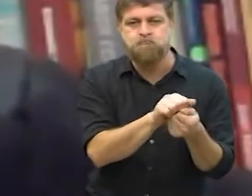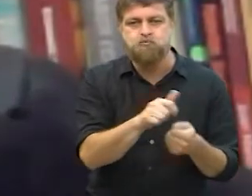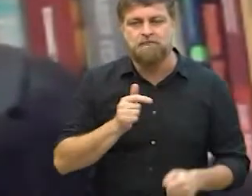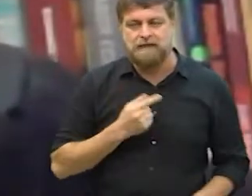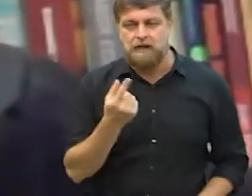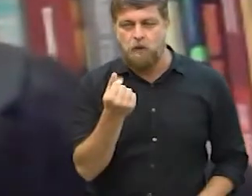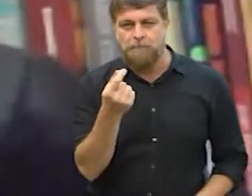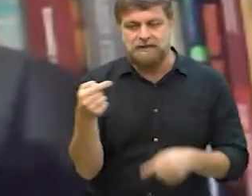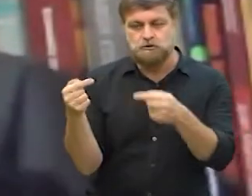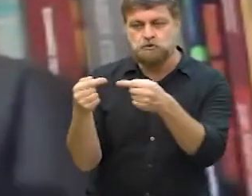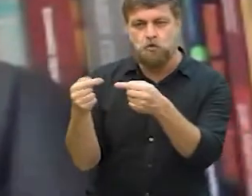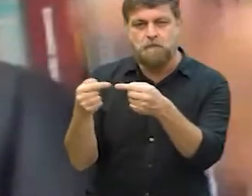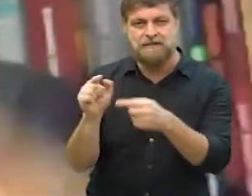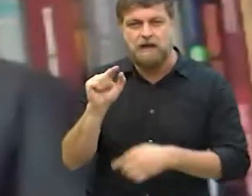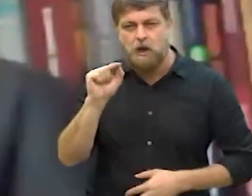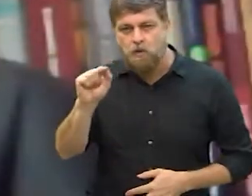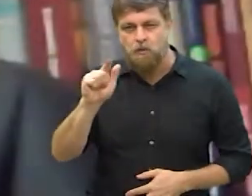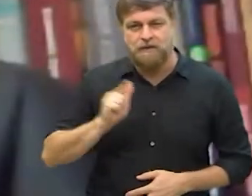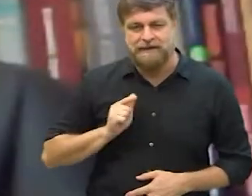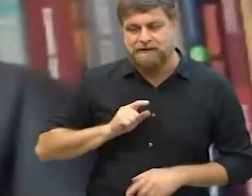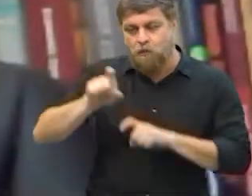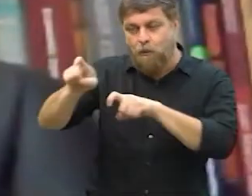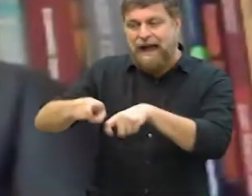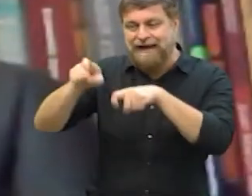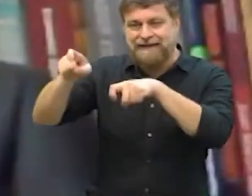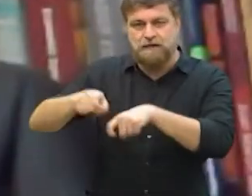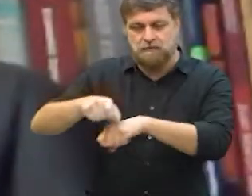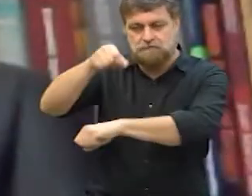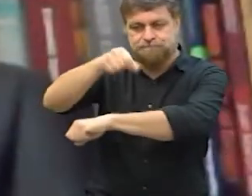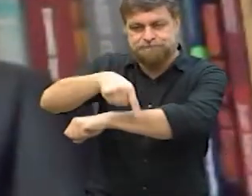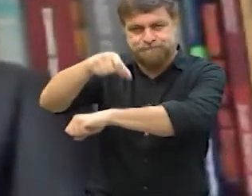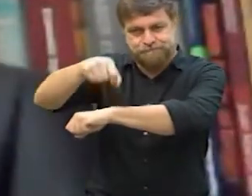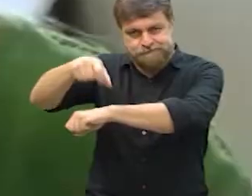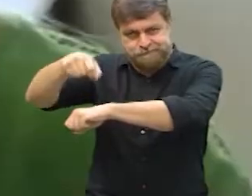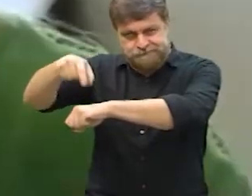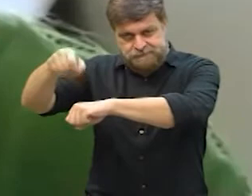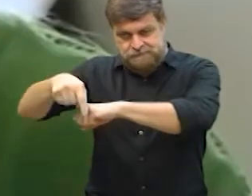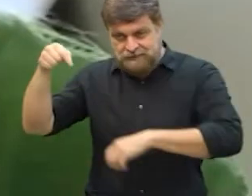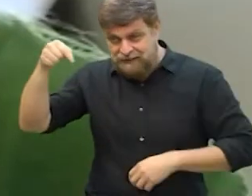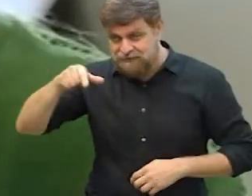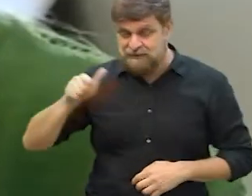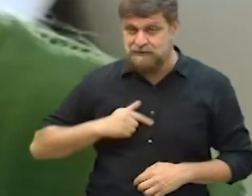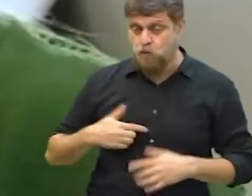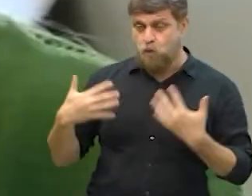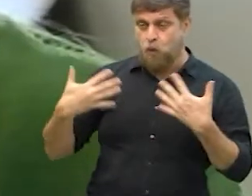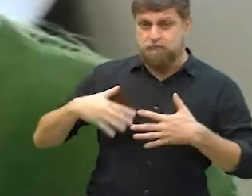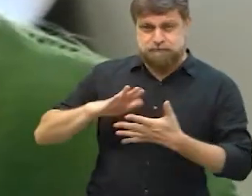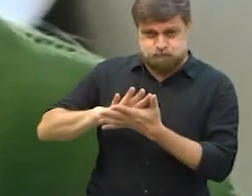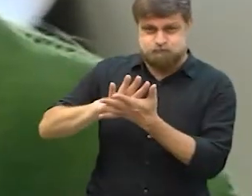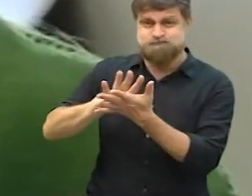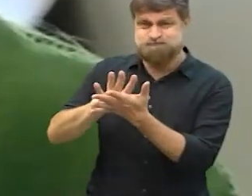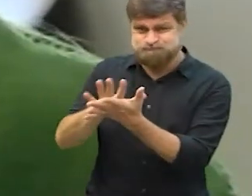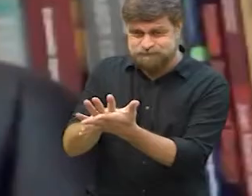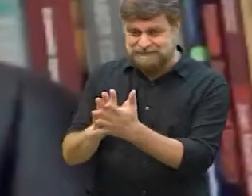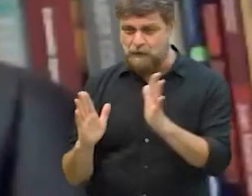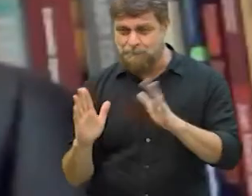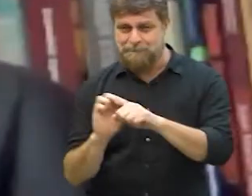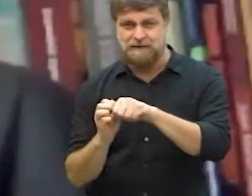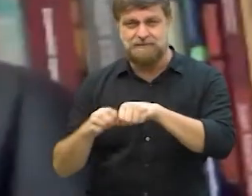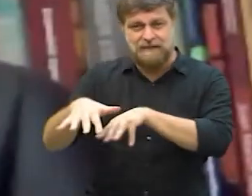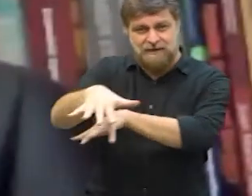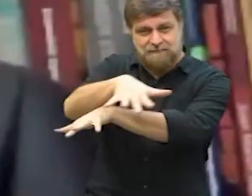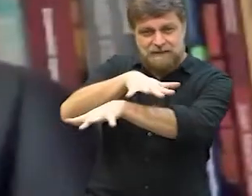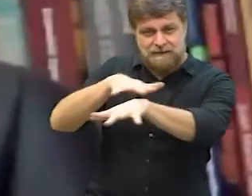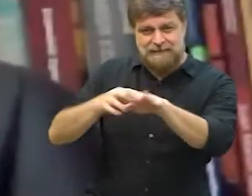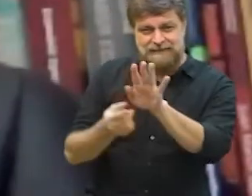ração, ela tem o preço atrelado a commodities agrícolas. que estão sendo muito afetadas